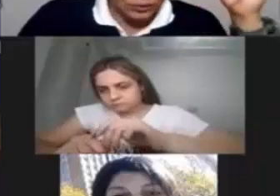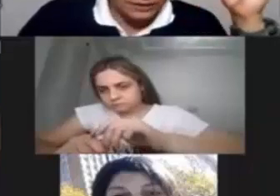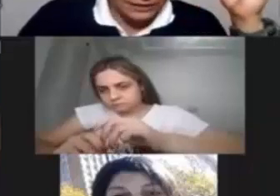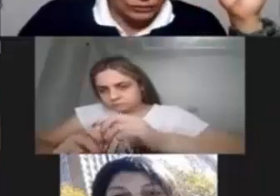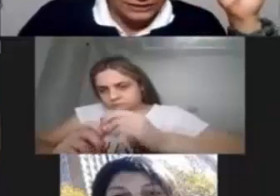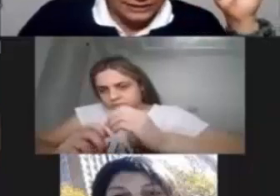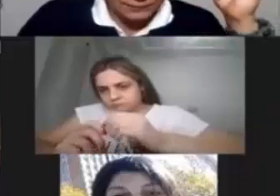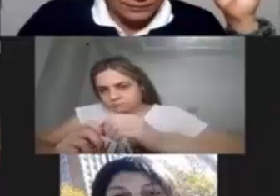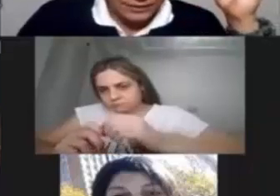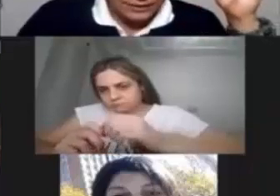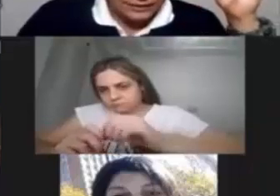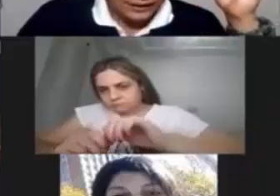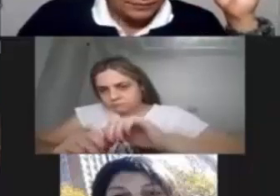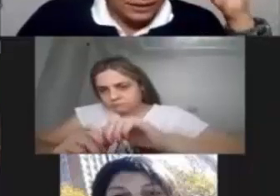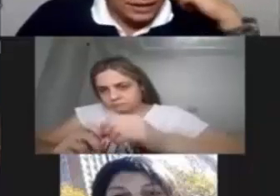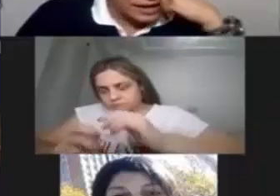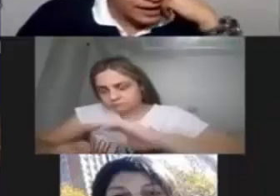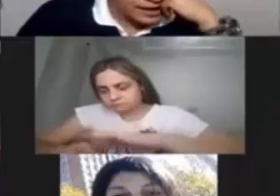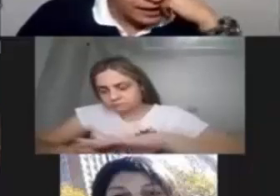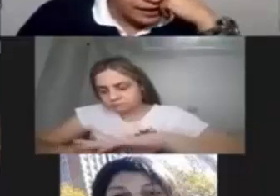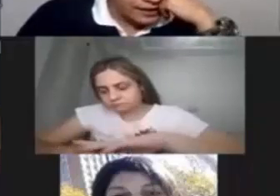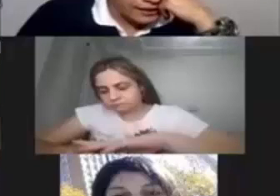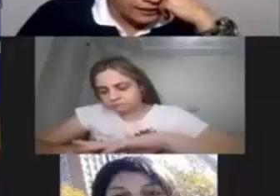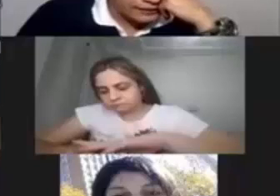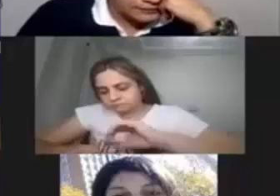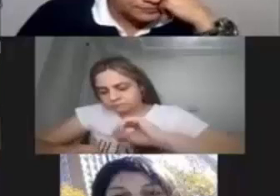essas complicações aí né? é